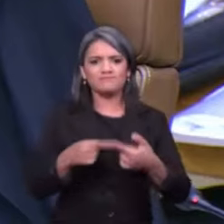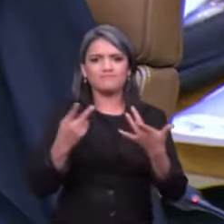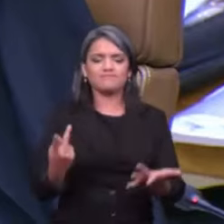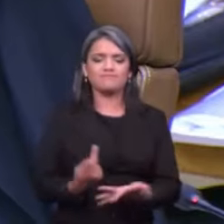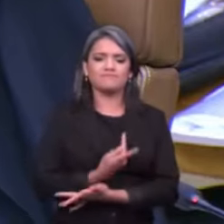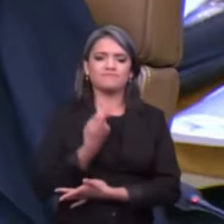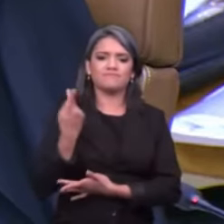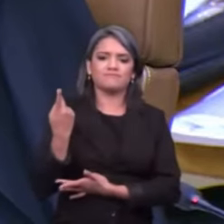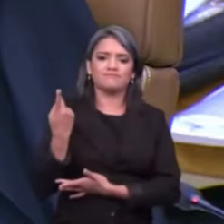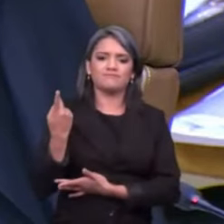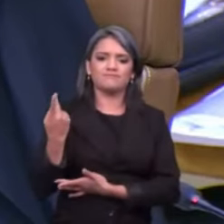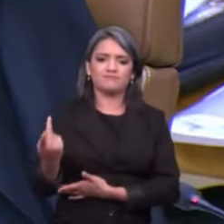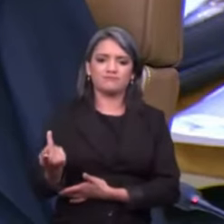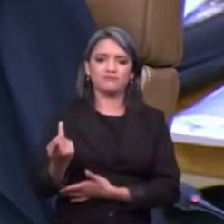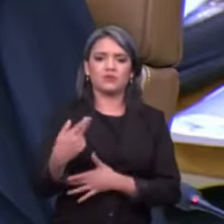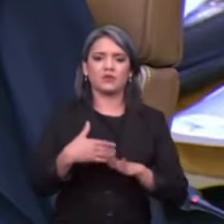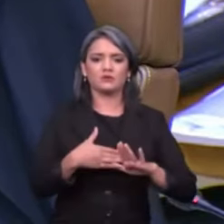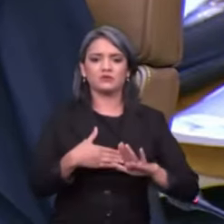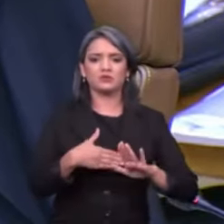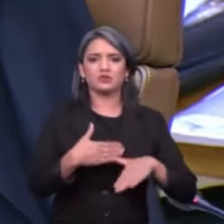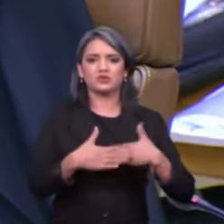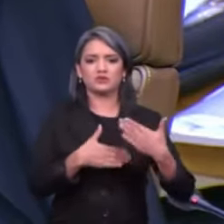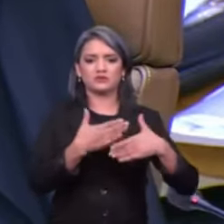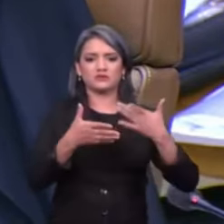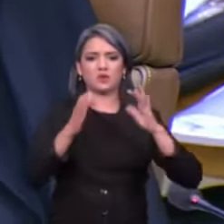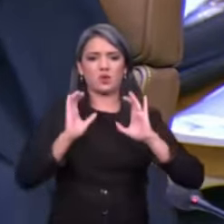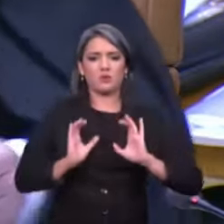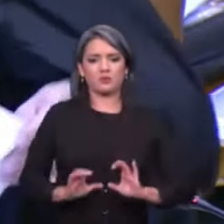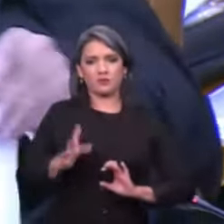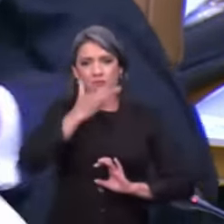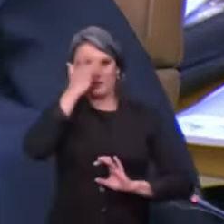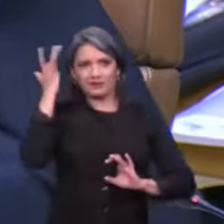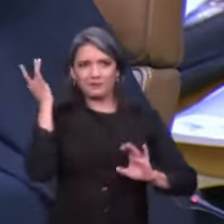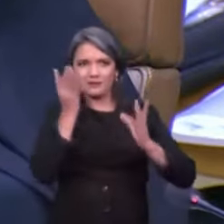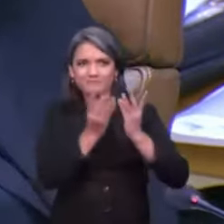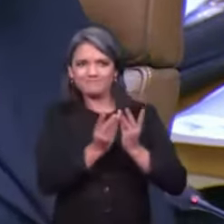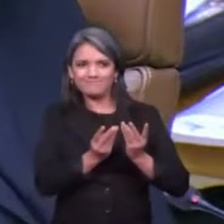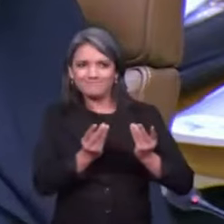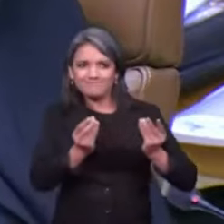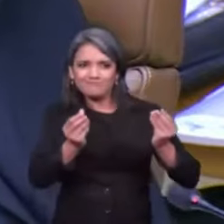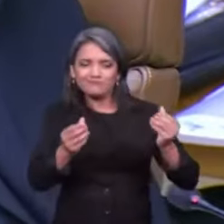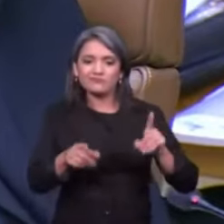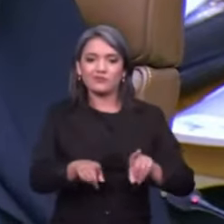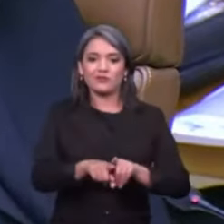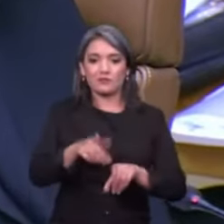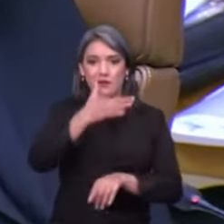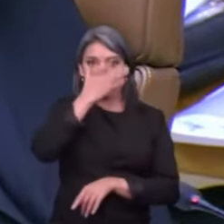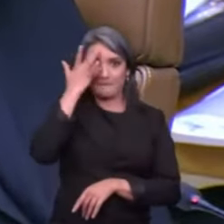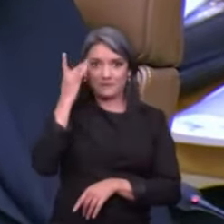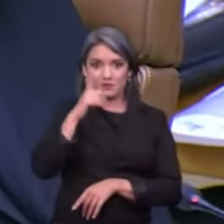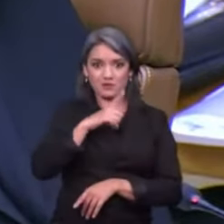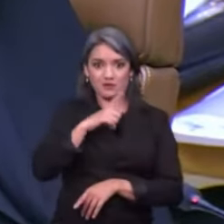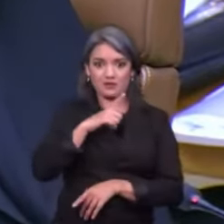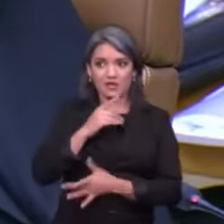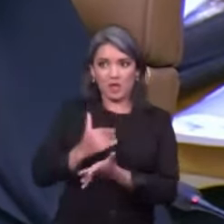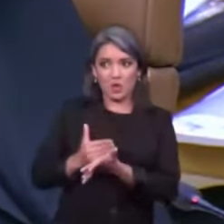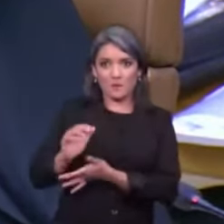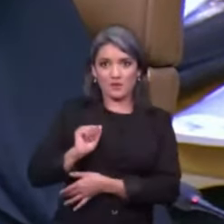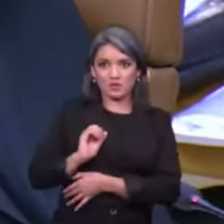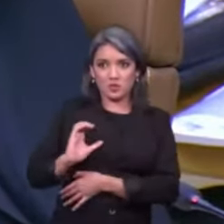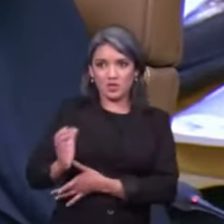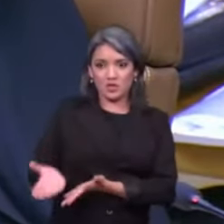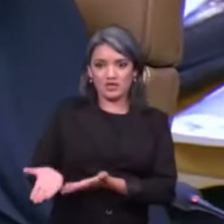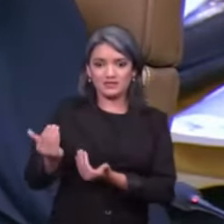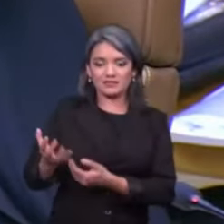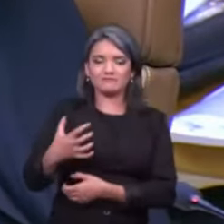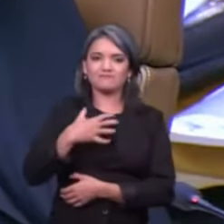deteriorização do desempenho do nível comportamental desses usuários e que, para aqueles com início durante a adolescência, a cessação